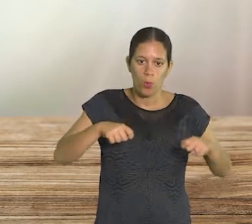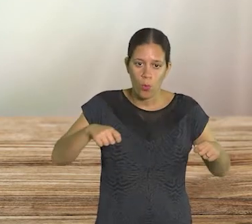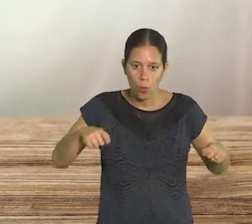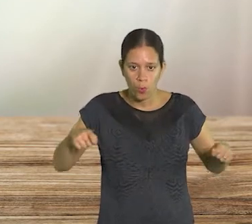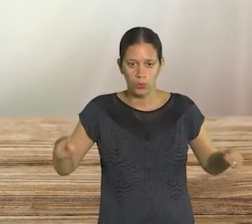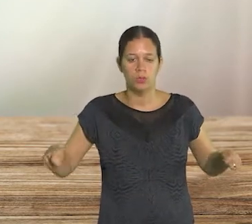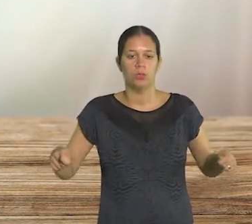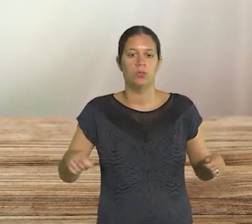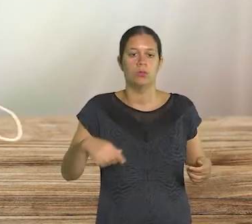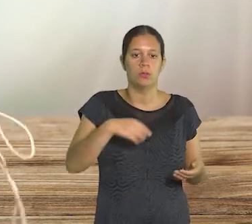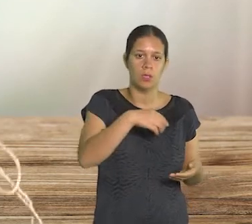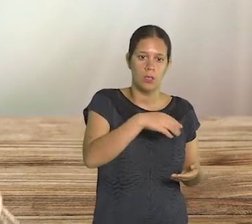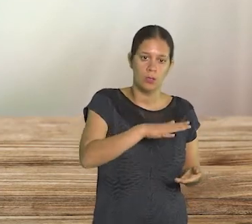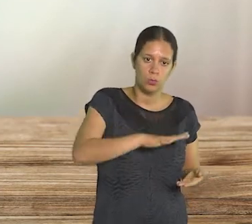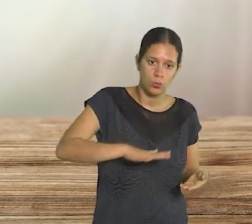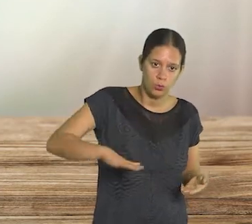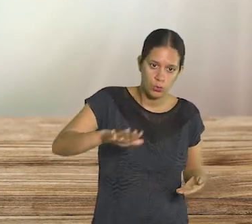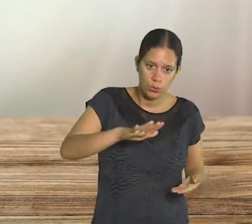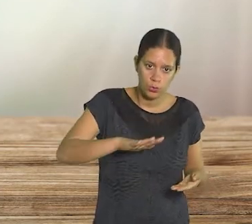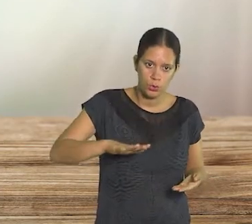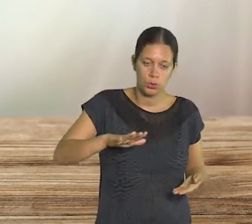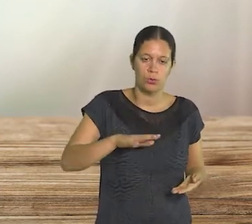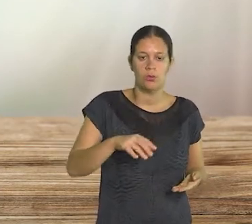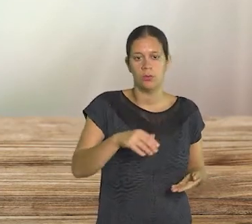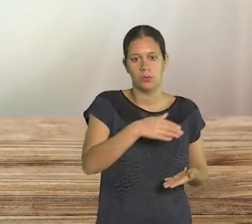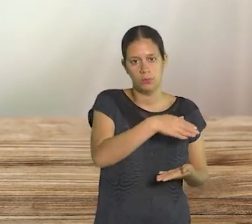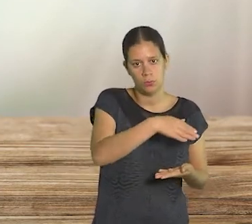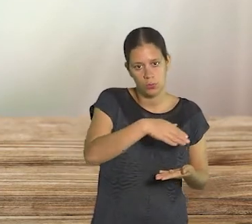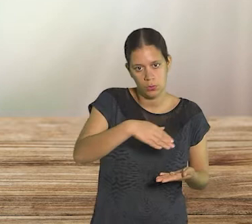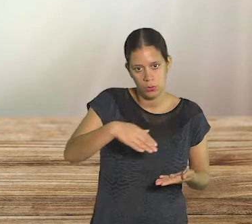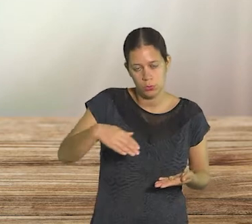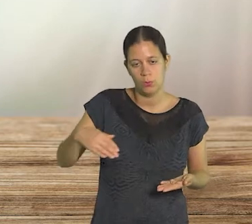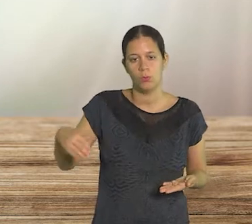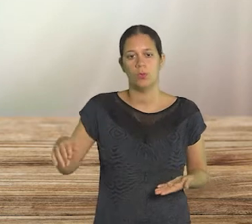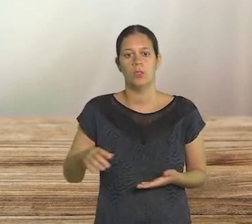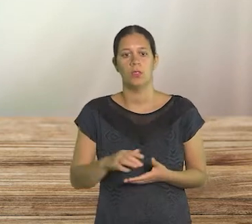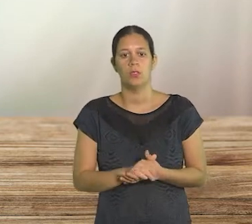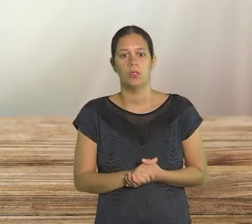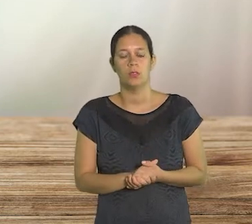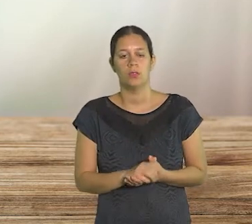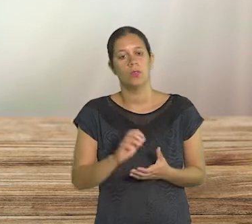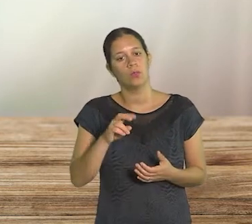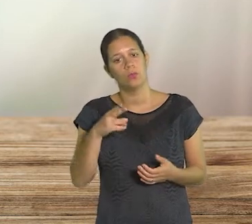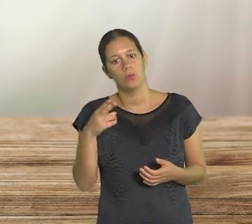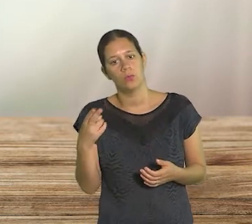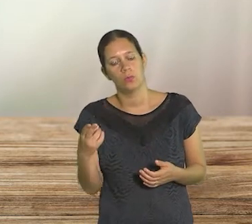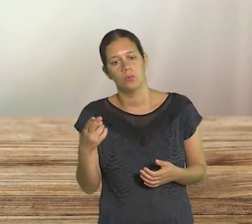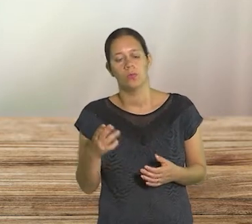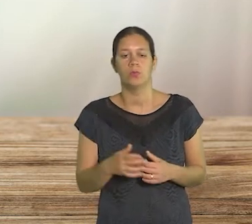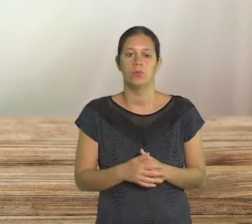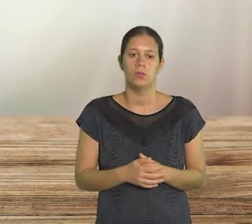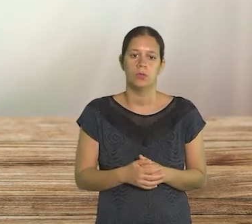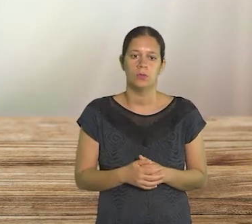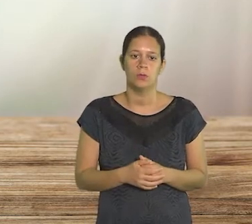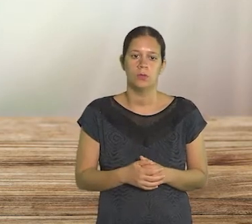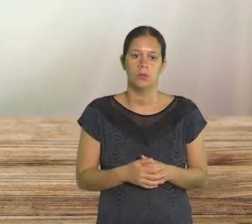uma corda que aí vocês colocam no chão e aí passam por cima dela. Uma